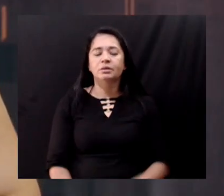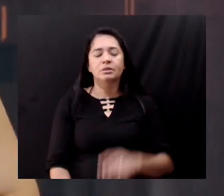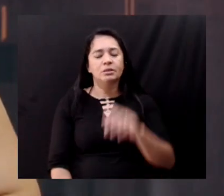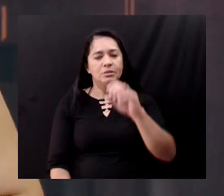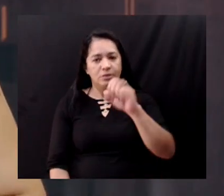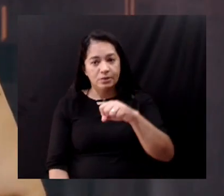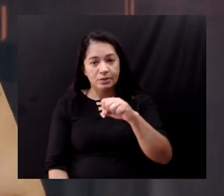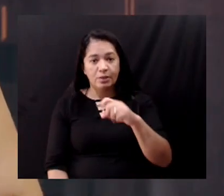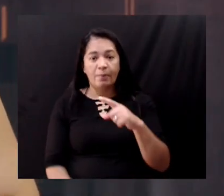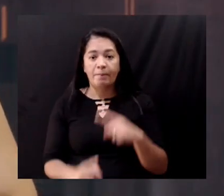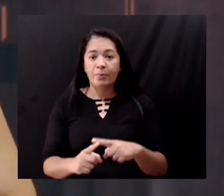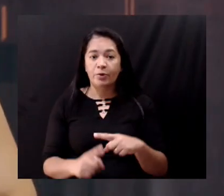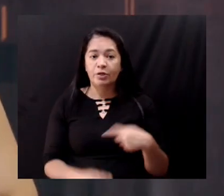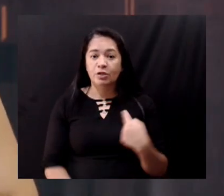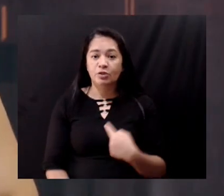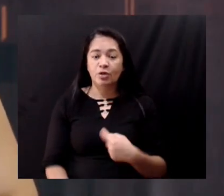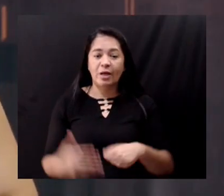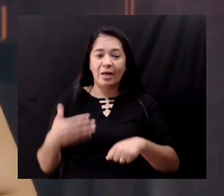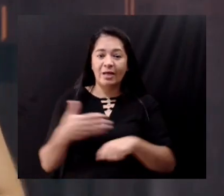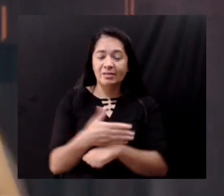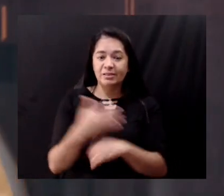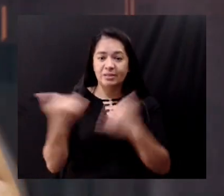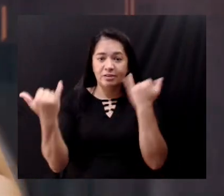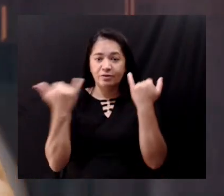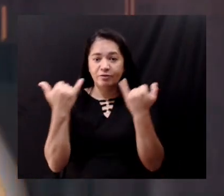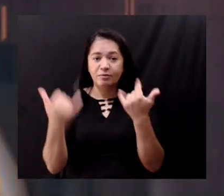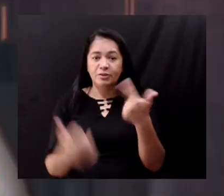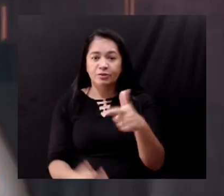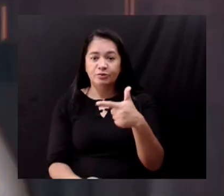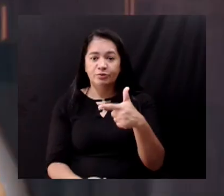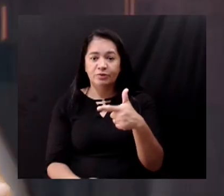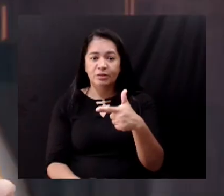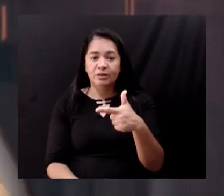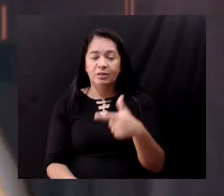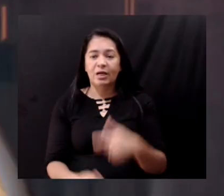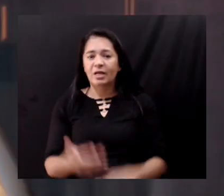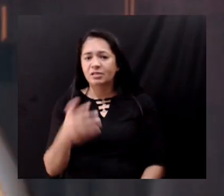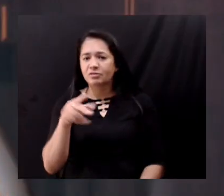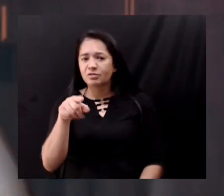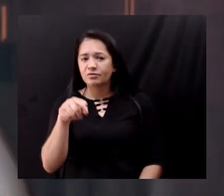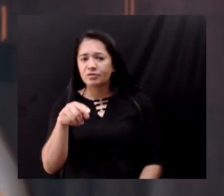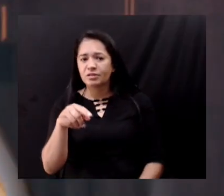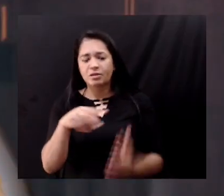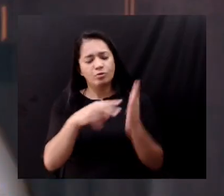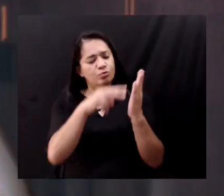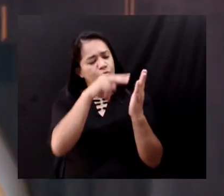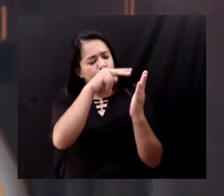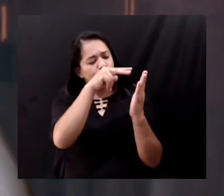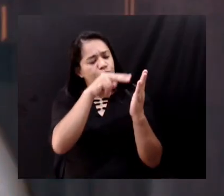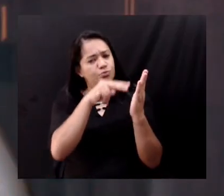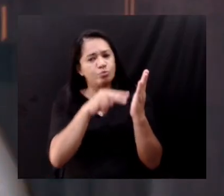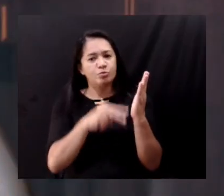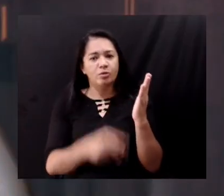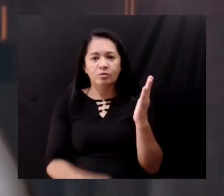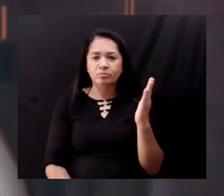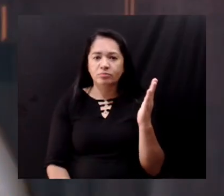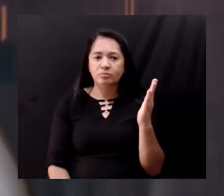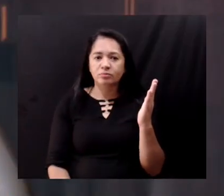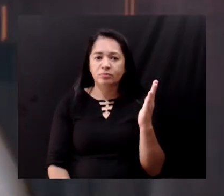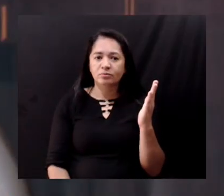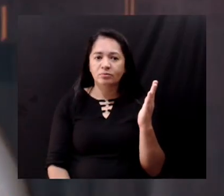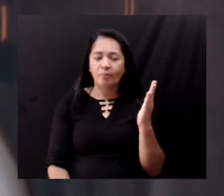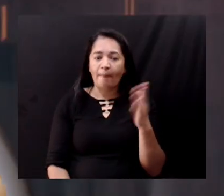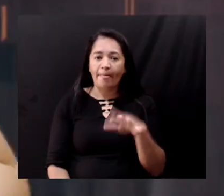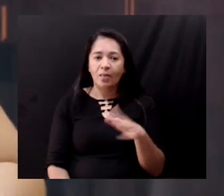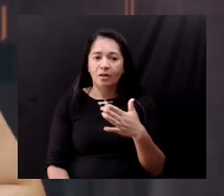tem acesso à informação, e até às vezes você para ler uma lista de ingredientes de um alimento, Uhum. muitas vezes Você não são vai nomes entender ali que nada,